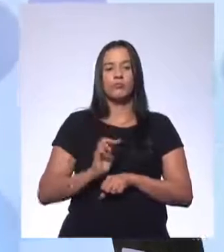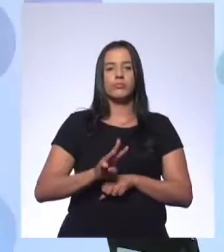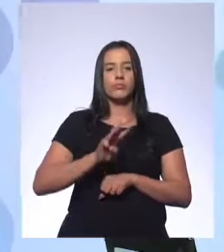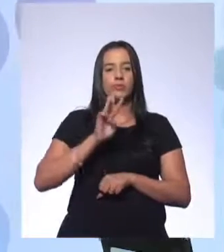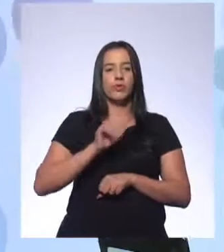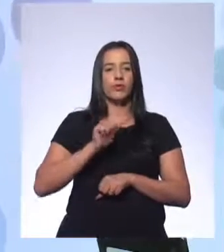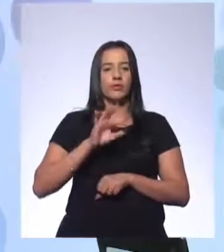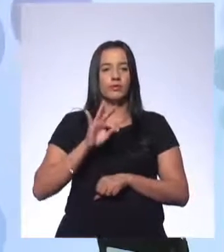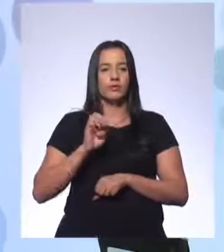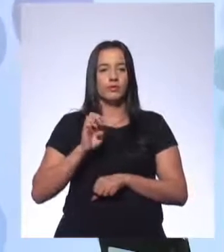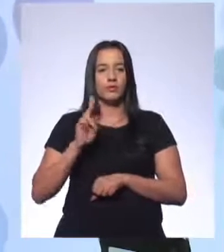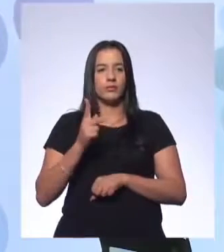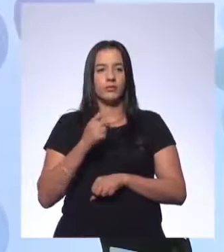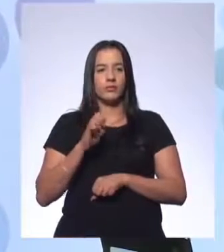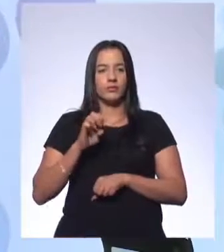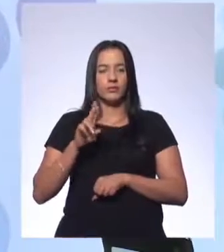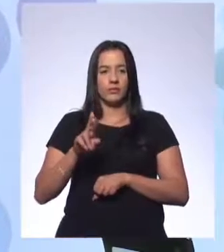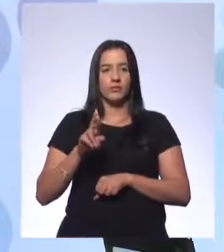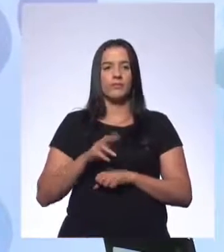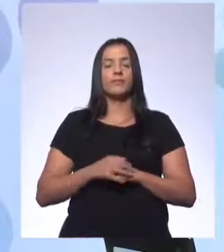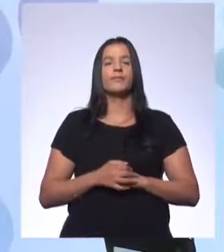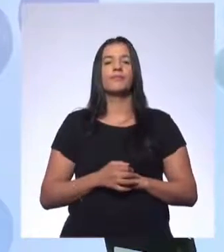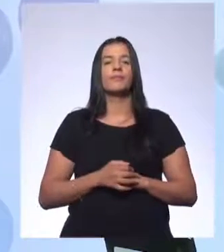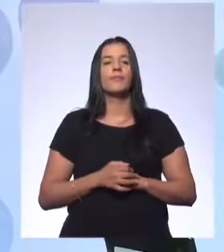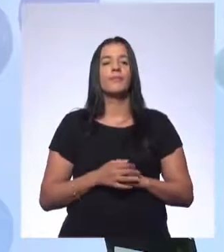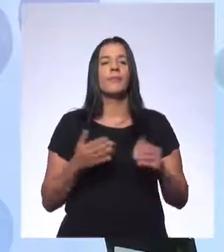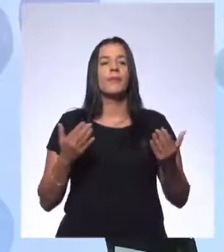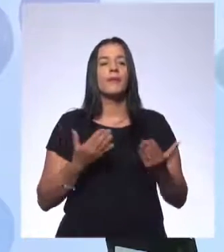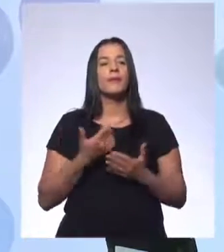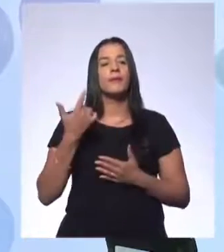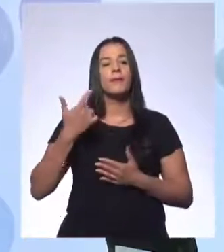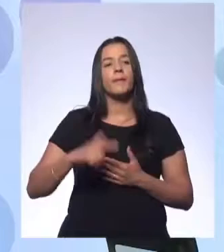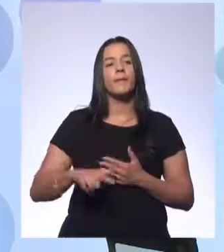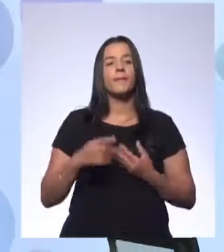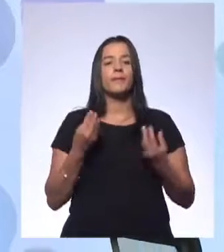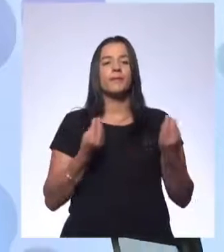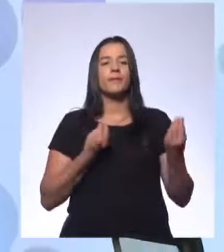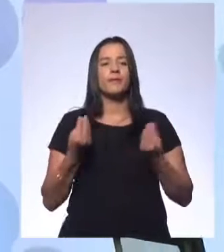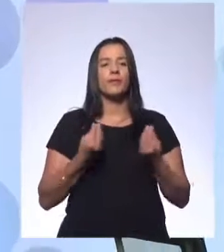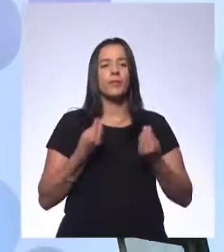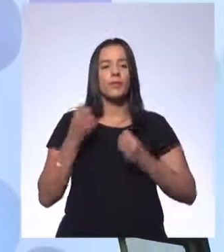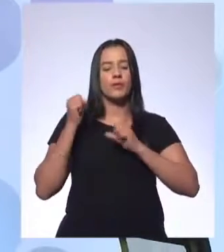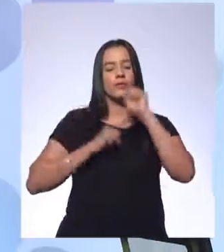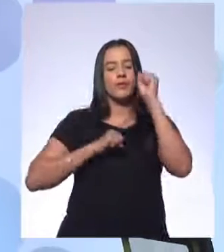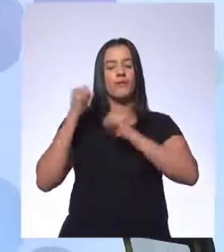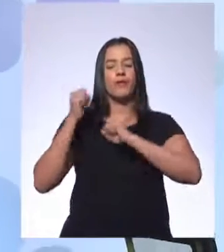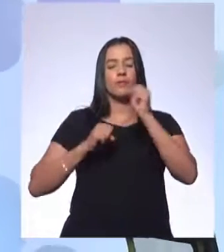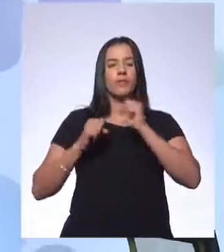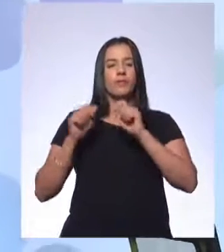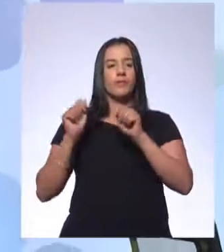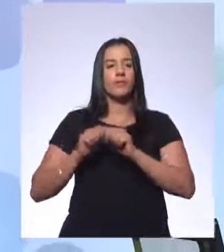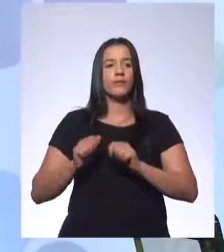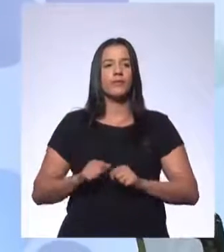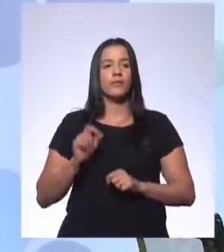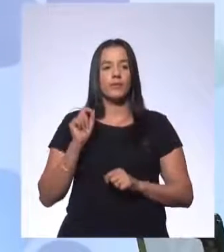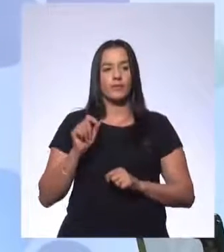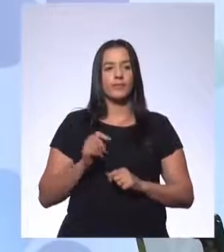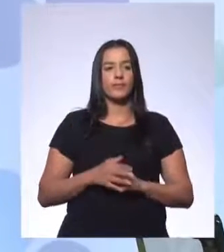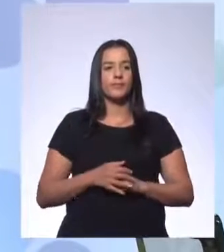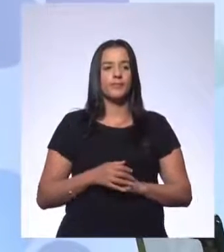matéria. Bom, e o que mais? Agora, a questão é como é que essa fábrica funciona. Aqui atrás de mim está